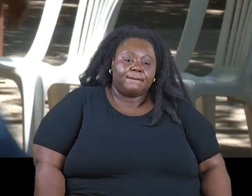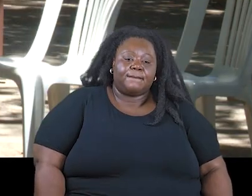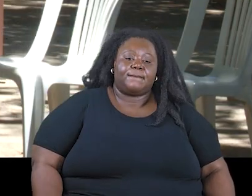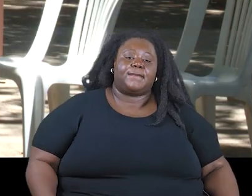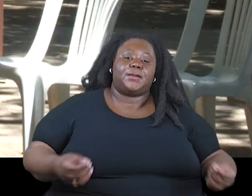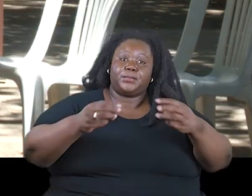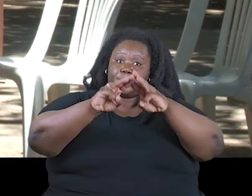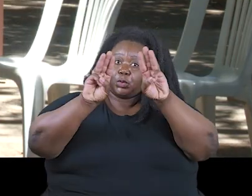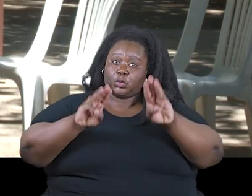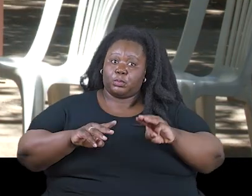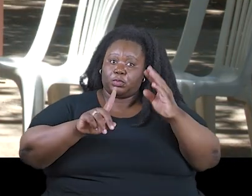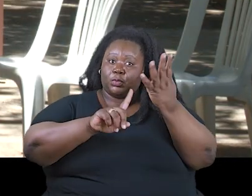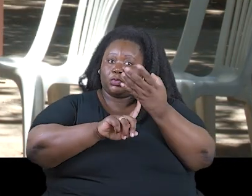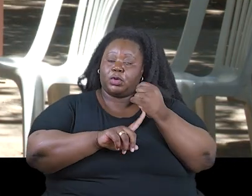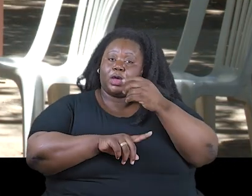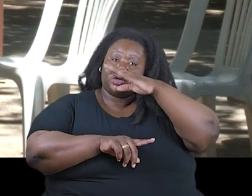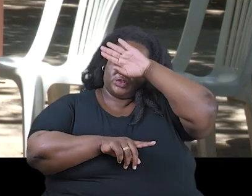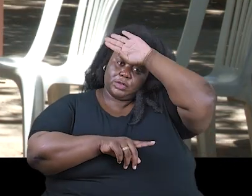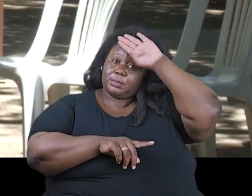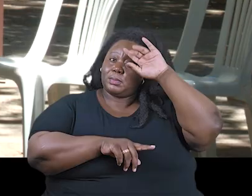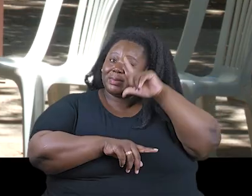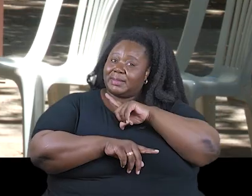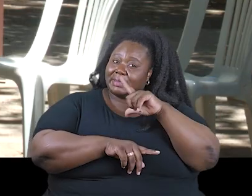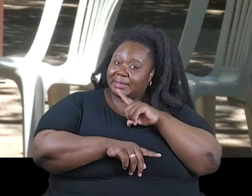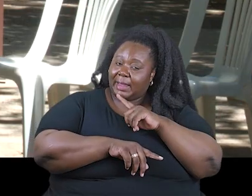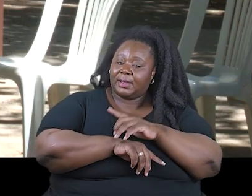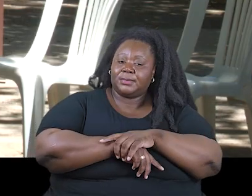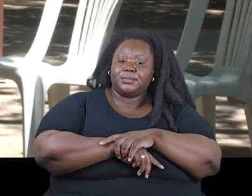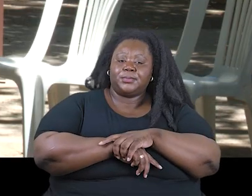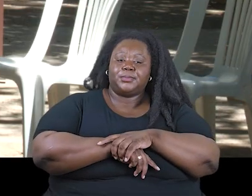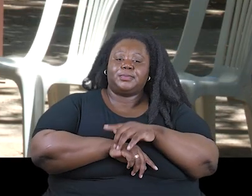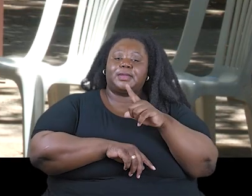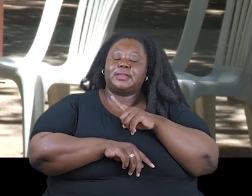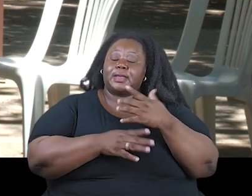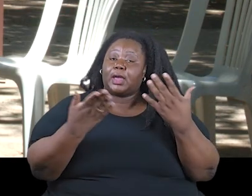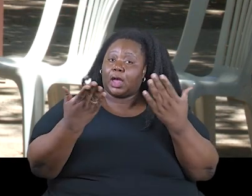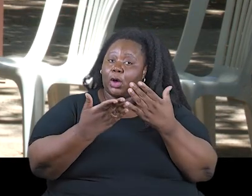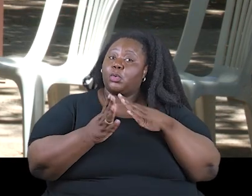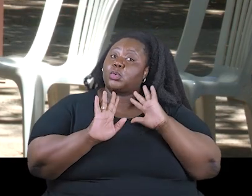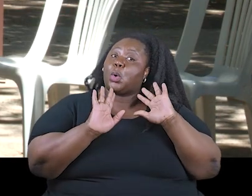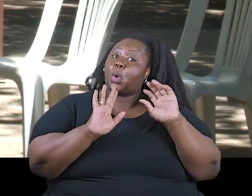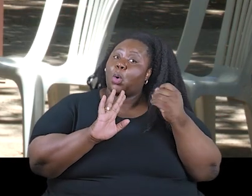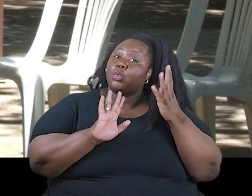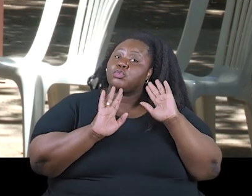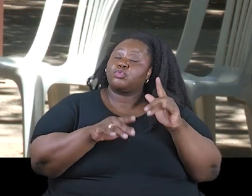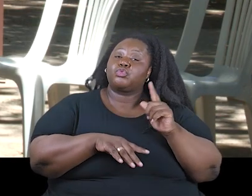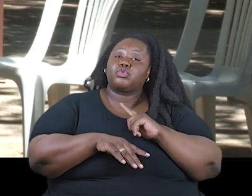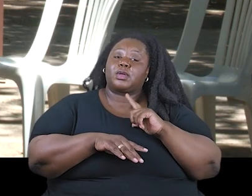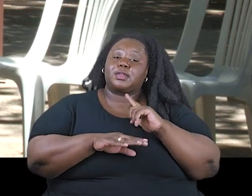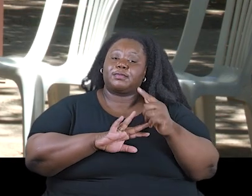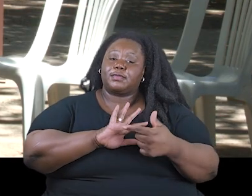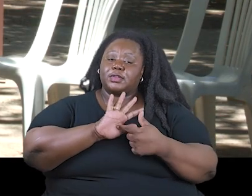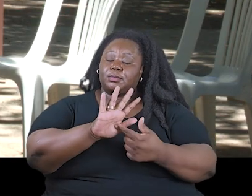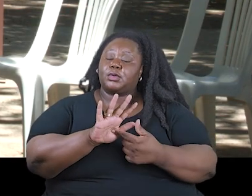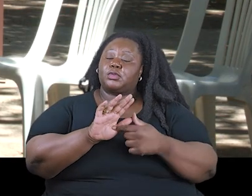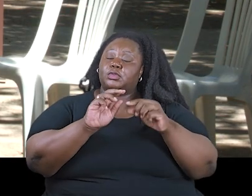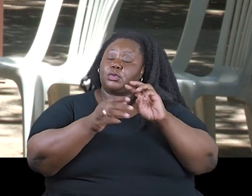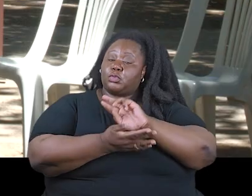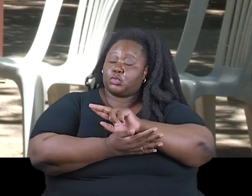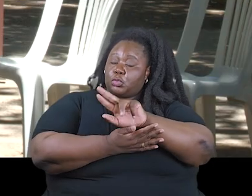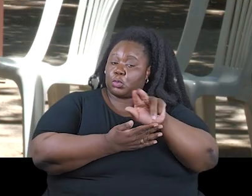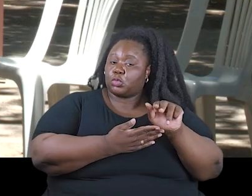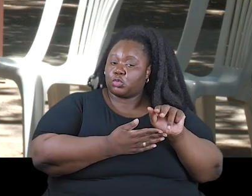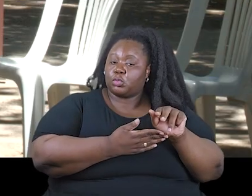No Museu de Arte da Pampulha, existe, assim, tem no momento, ou já teve exposição de